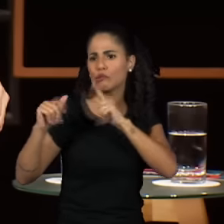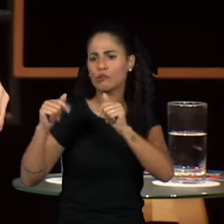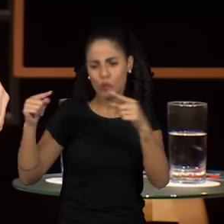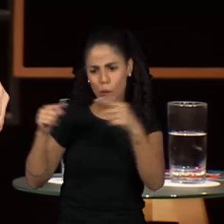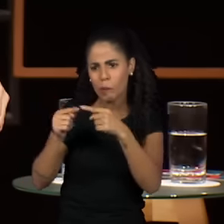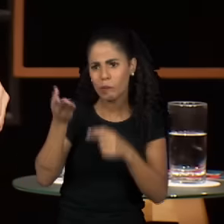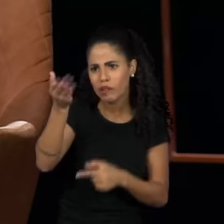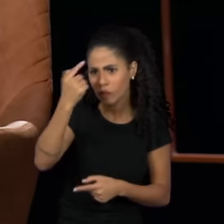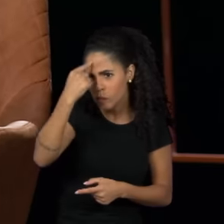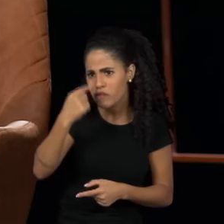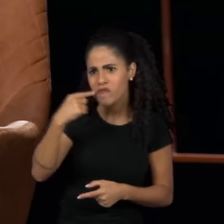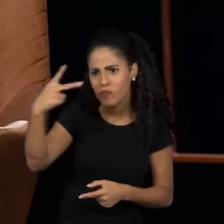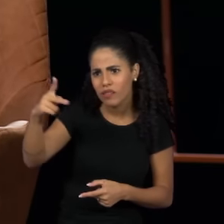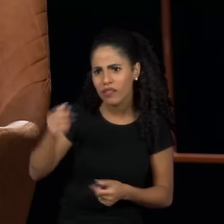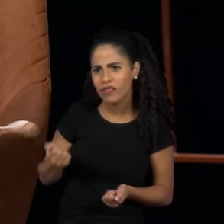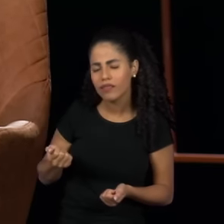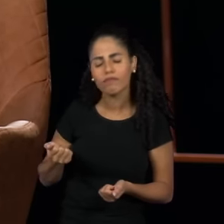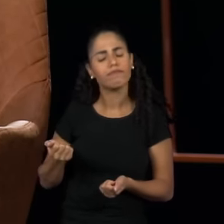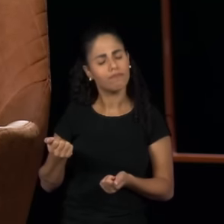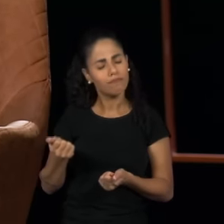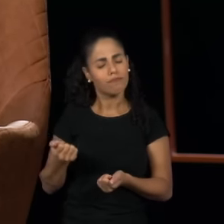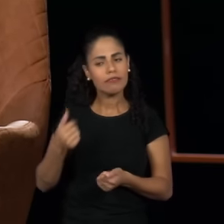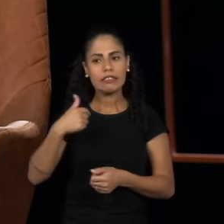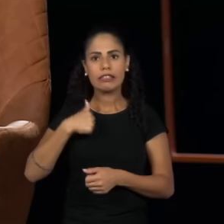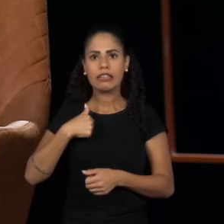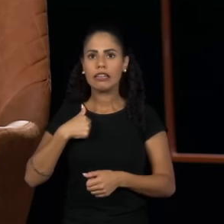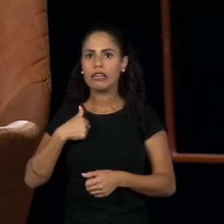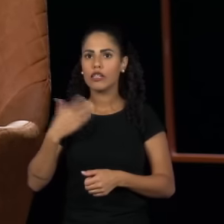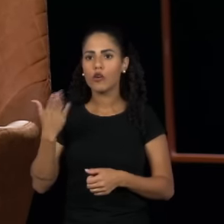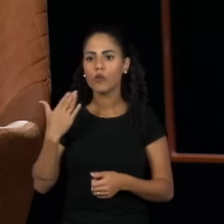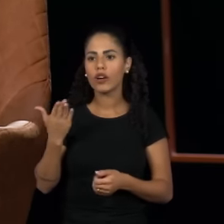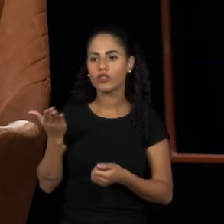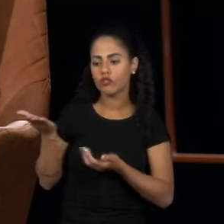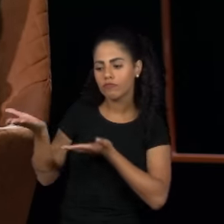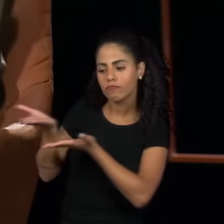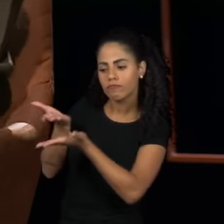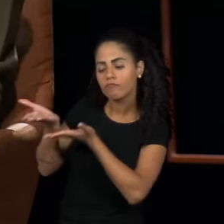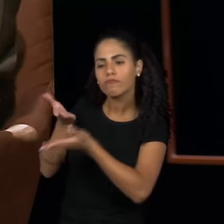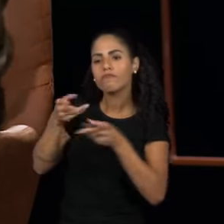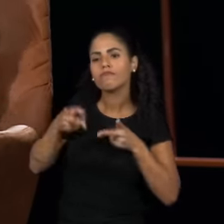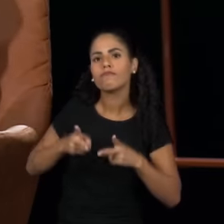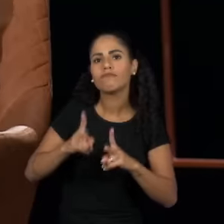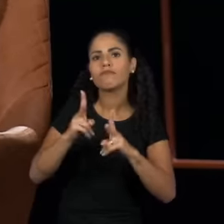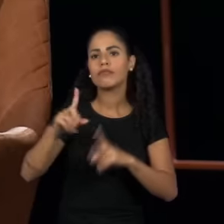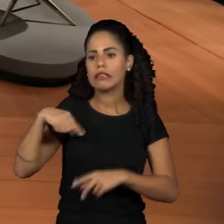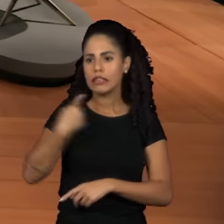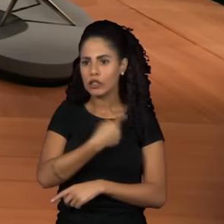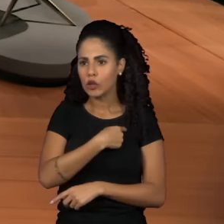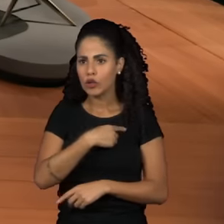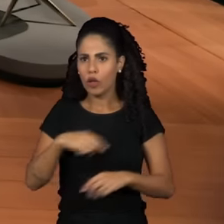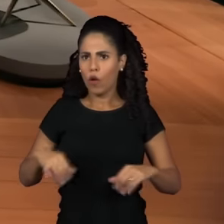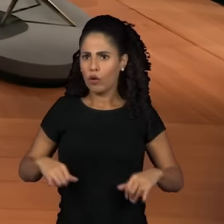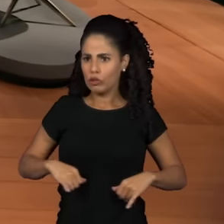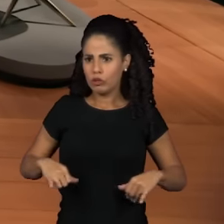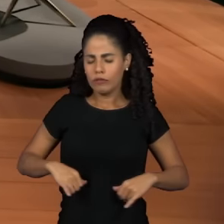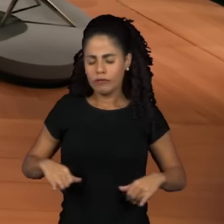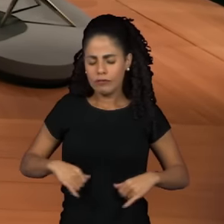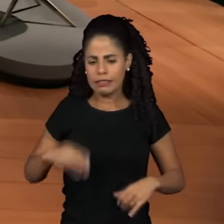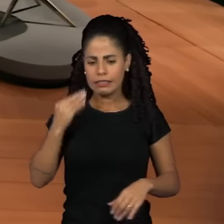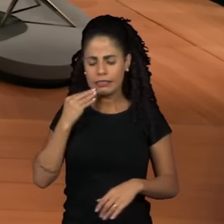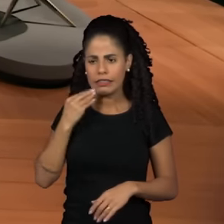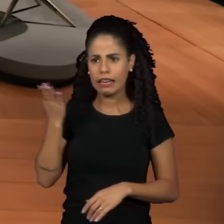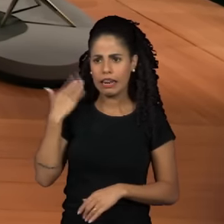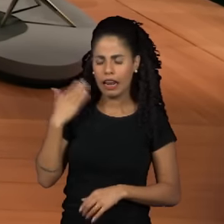tinha uma construção muito próxima, que era uma construção meio que a gente sofria um pouco para construir